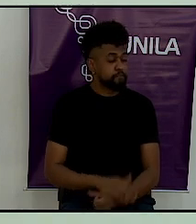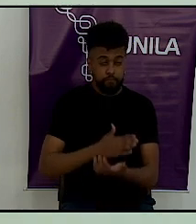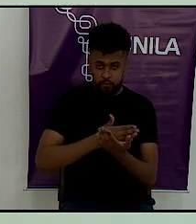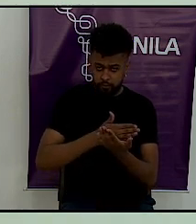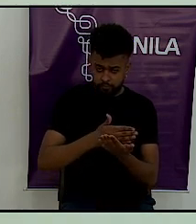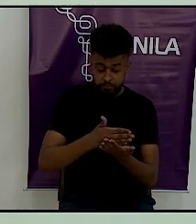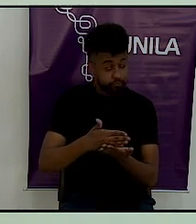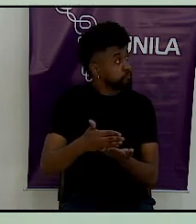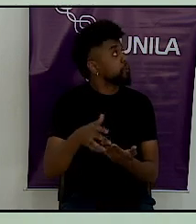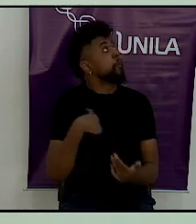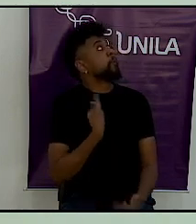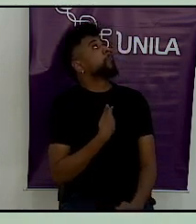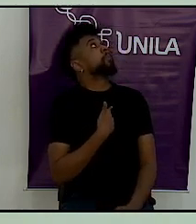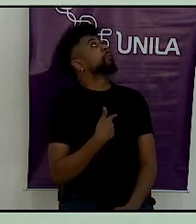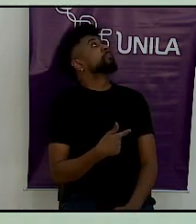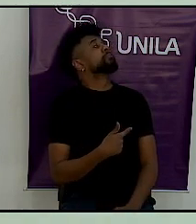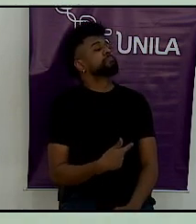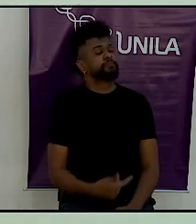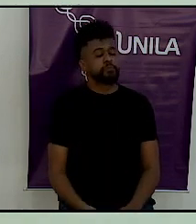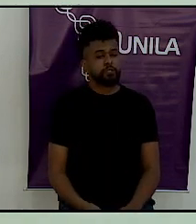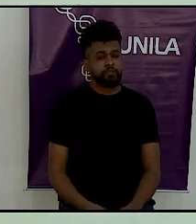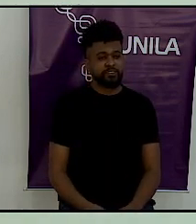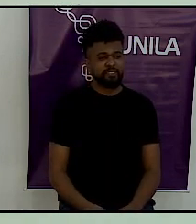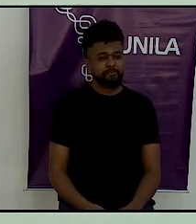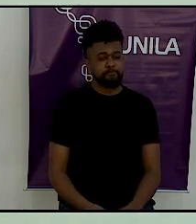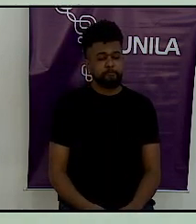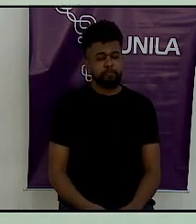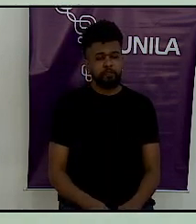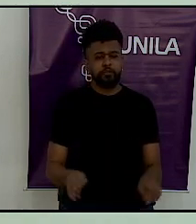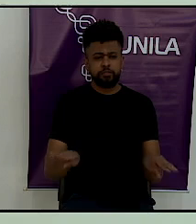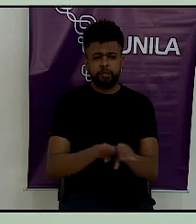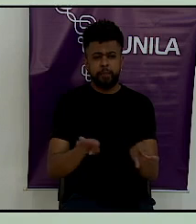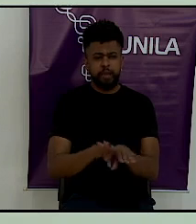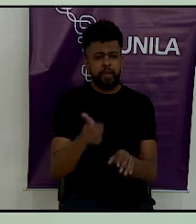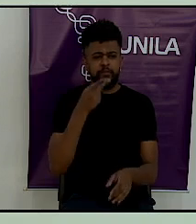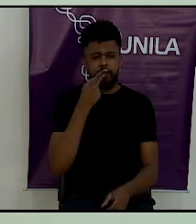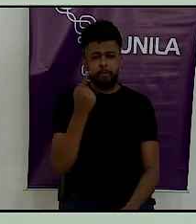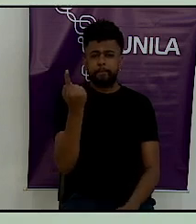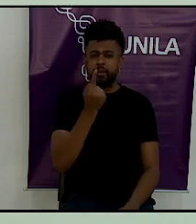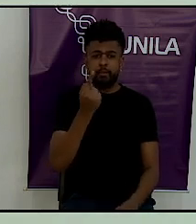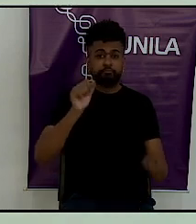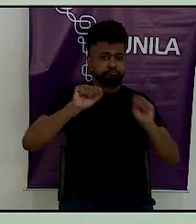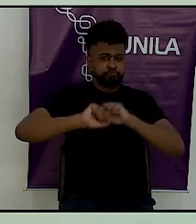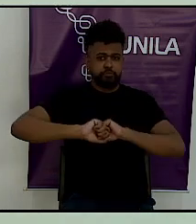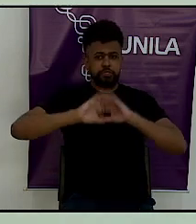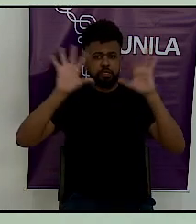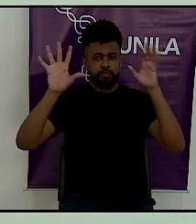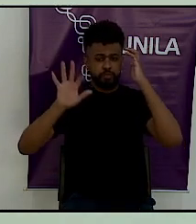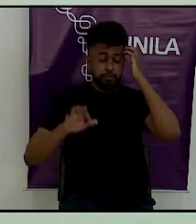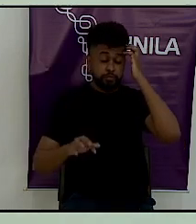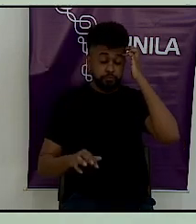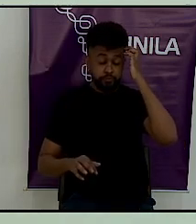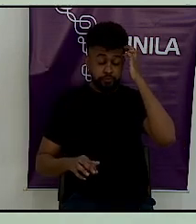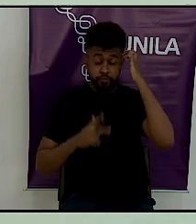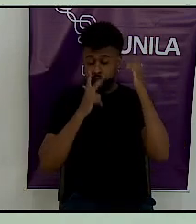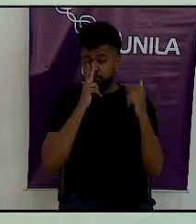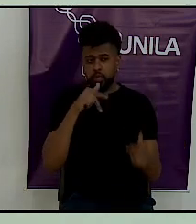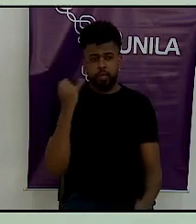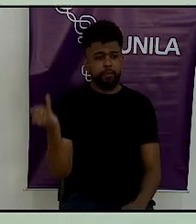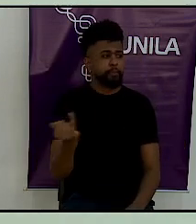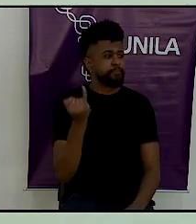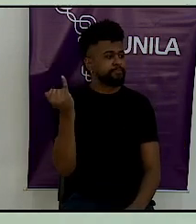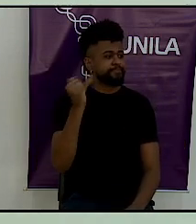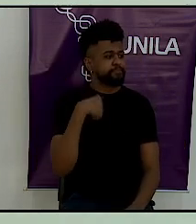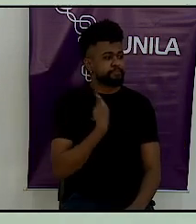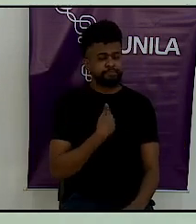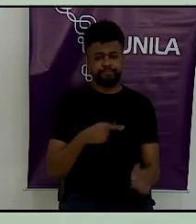iniciando essa nossa dinâmica, eu queria também trazer primeiro alguns esclarecimentos, né? Acho que isso é importante para a gente ter